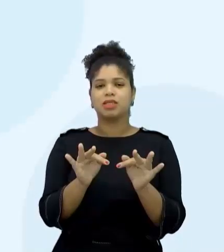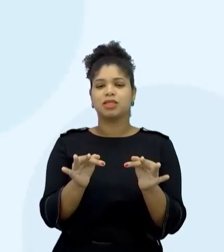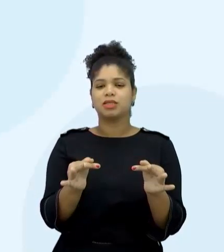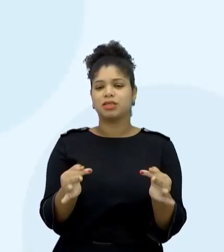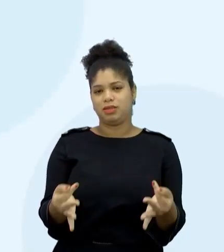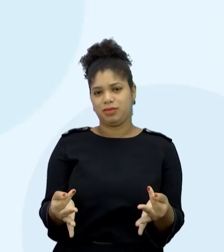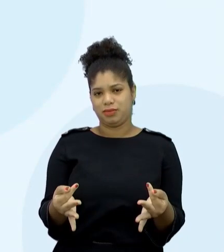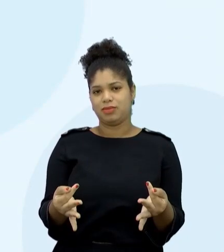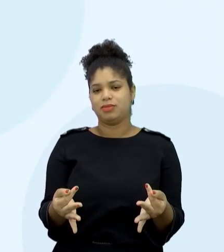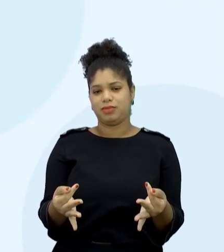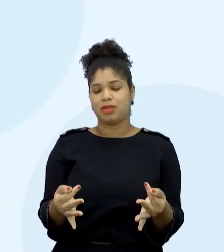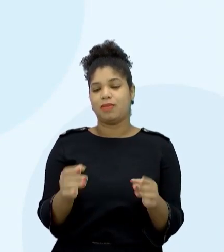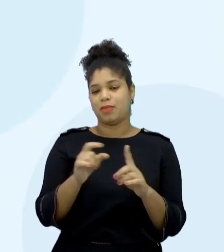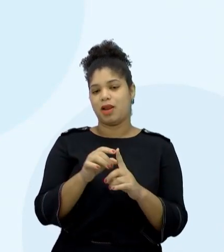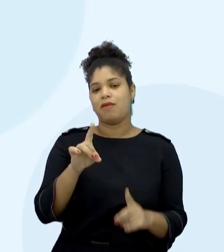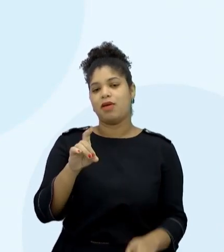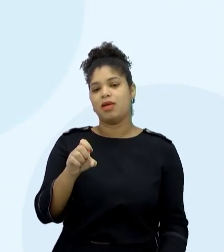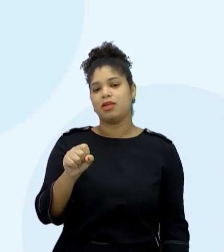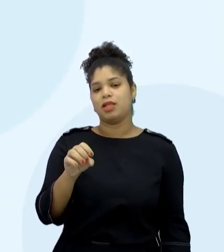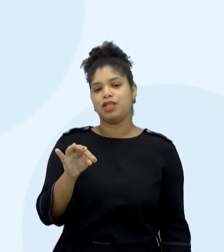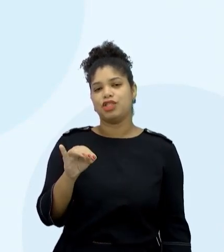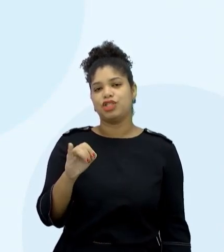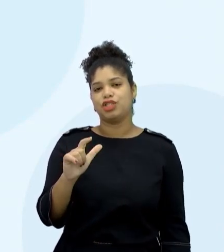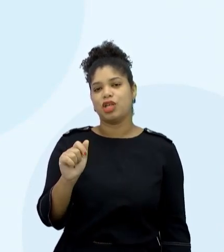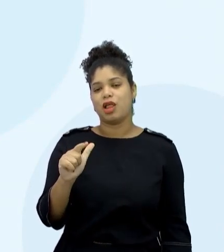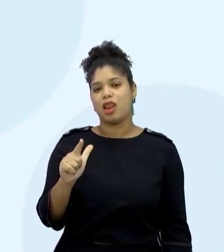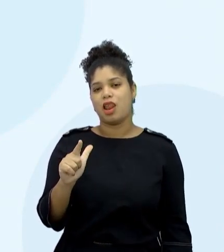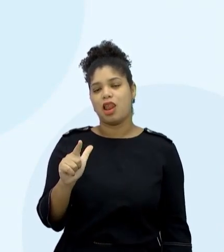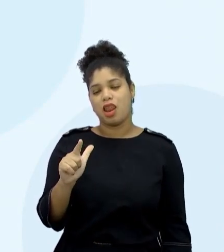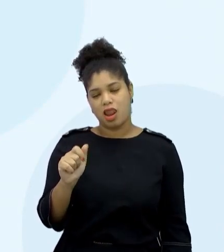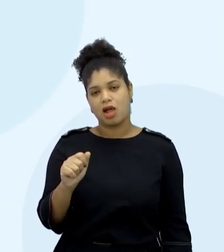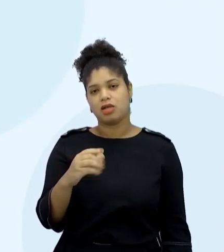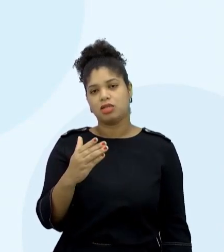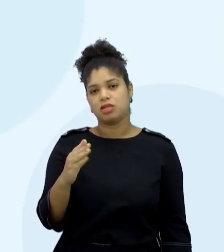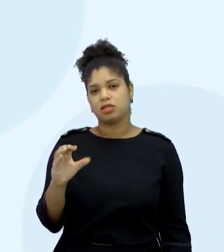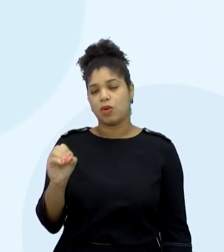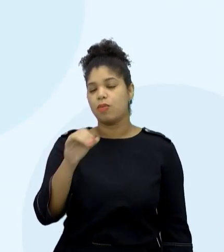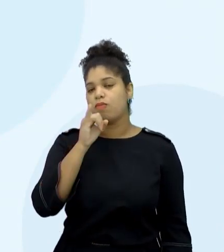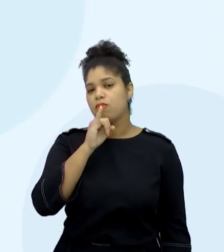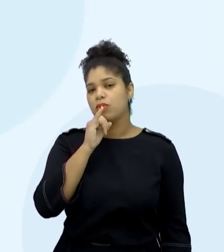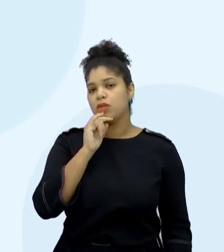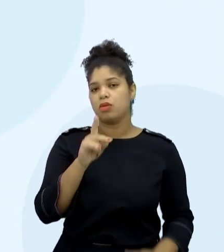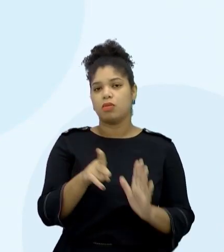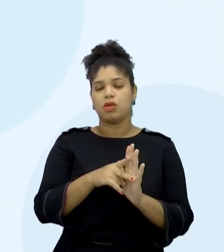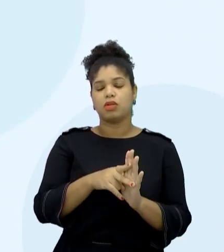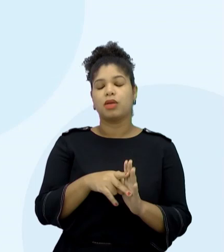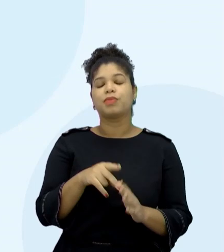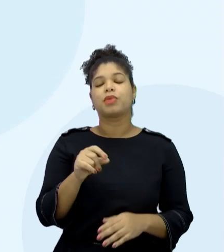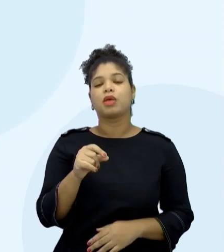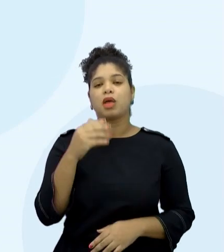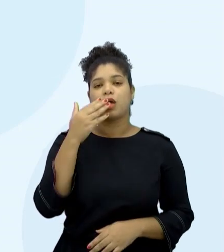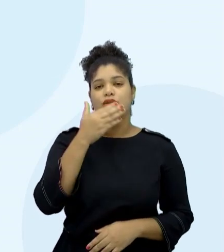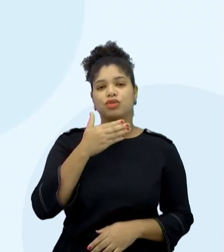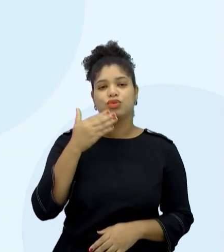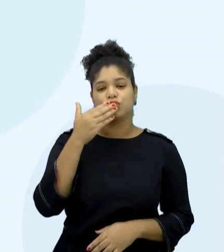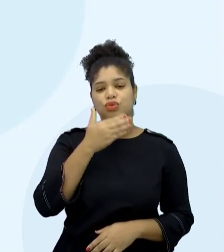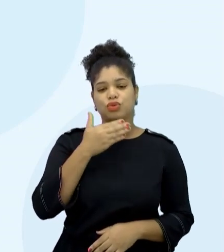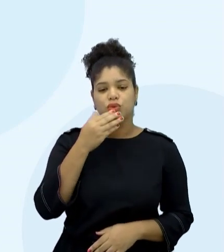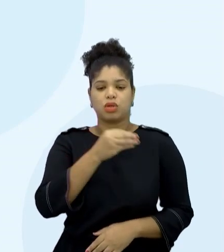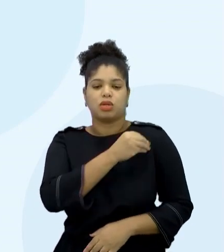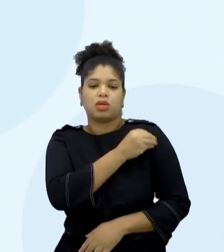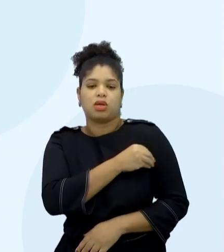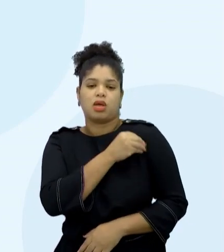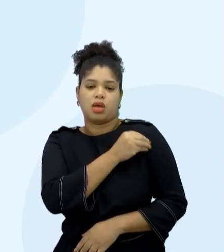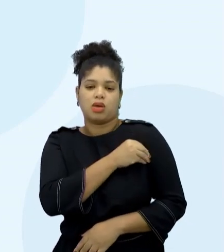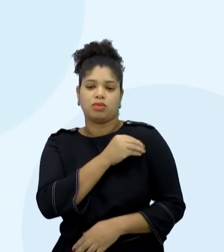a qual a gente consegue inclusive várias separações, eu trouxe aí a separação do álcool e o açúcar, né? Numa aula para você também, se